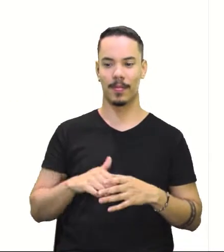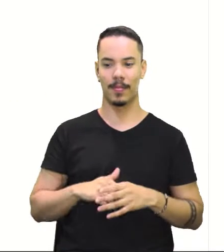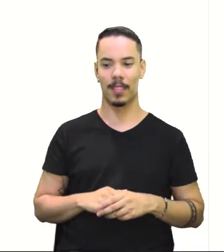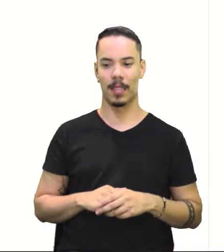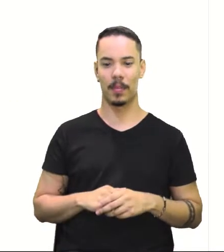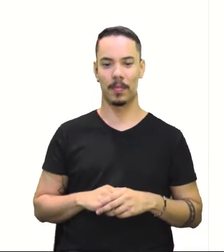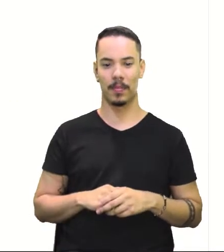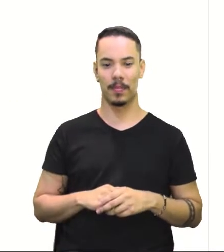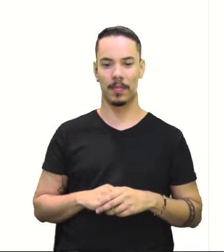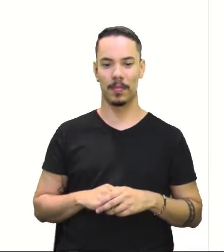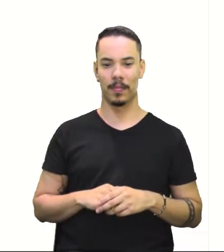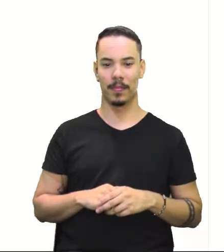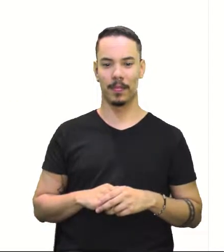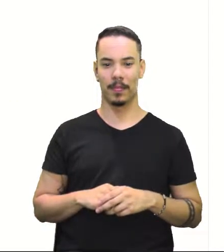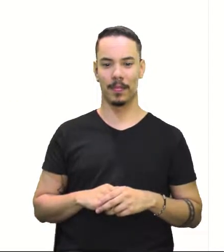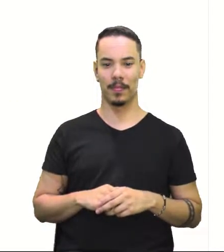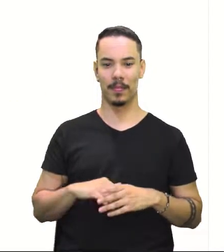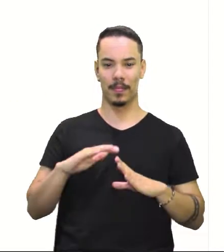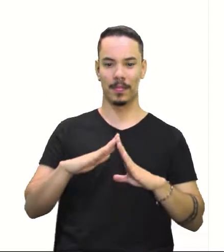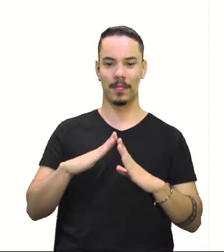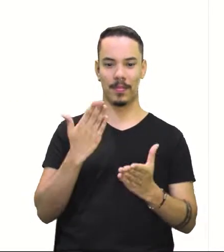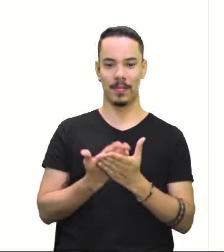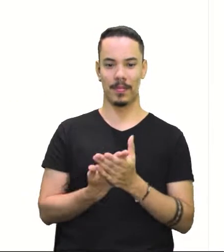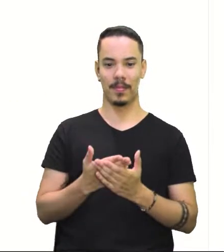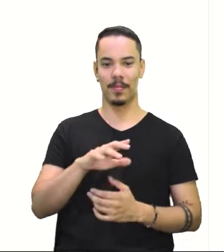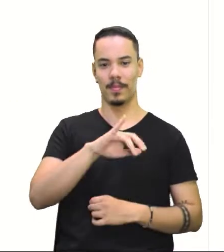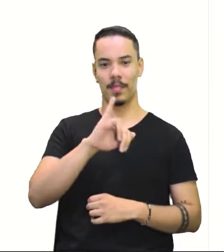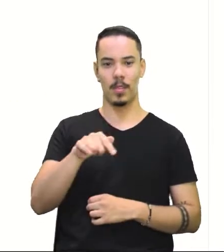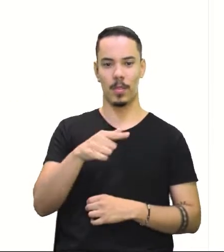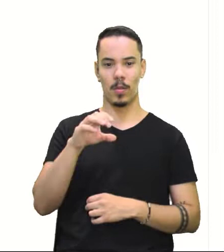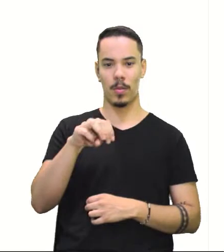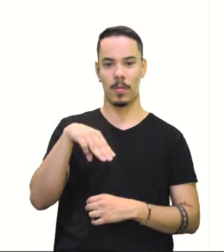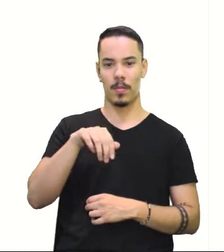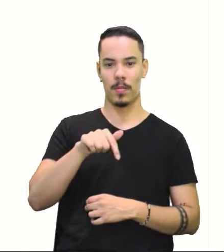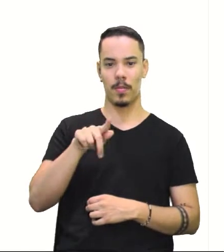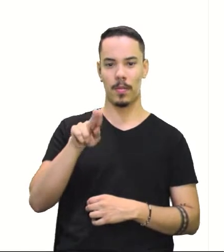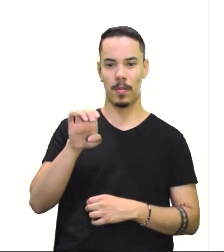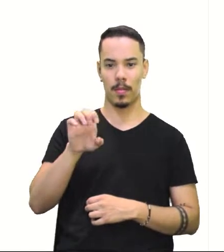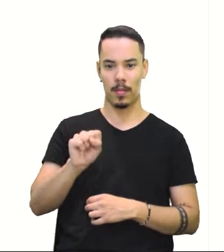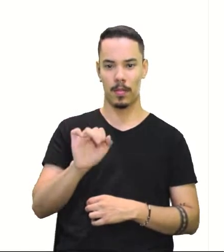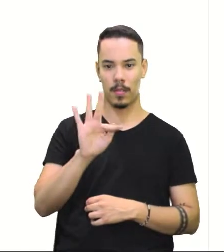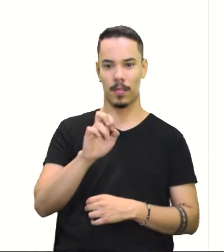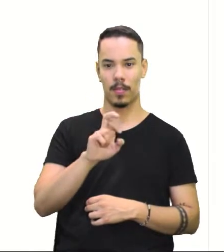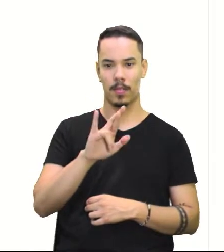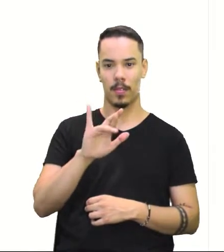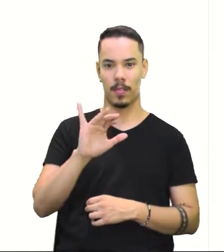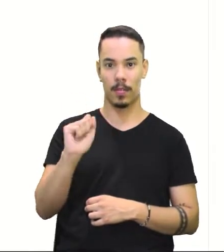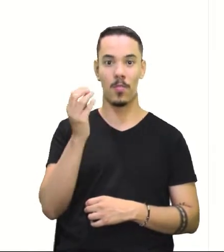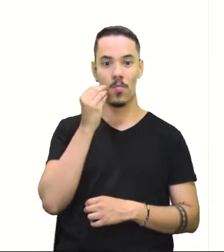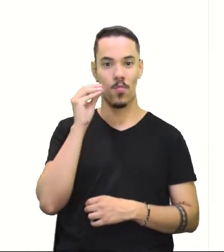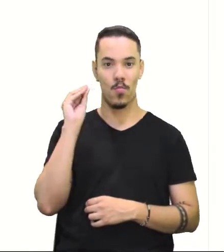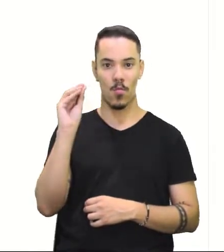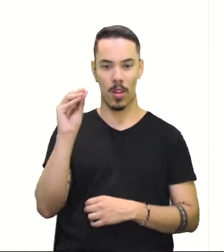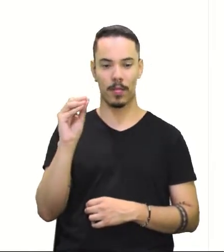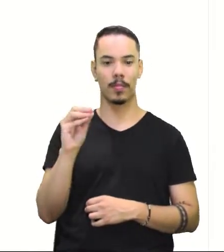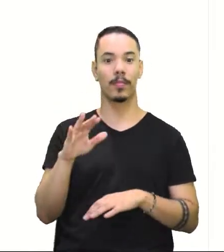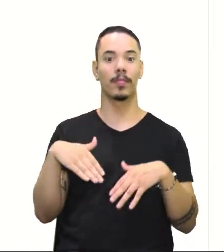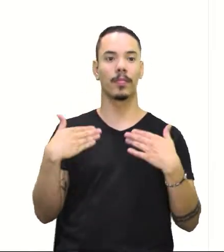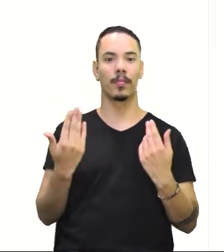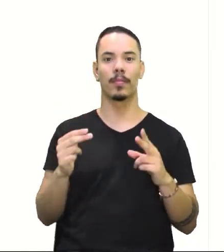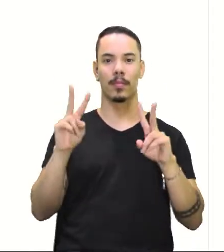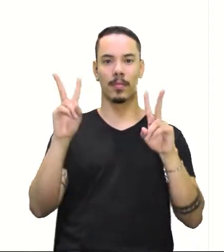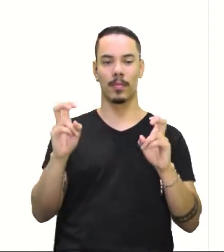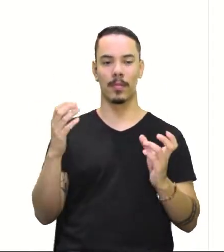legal. Então, Escola João Marques Ferreira, aquele beijo no coração. Trazendo então hoje o assunto